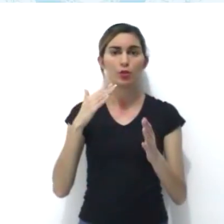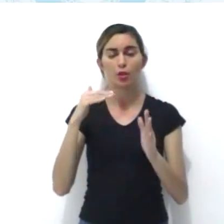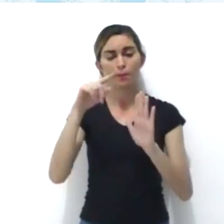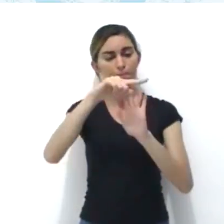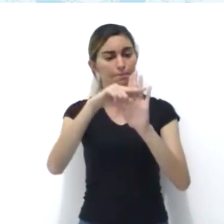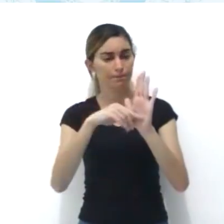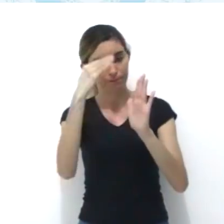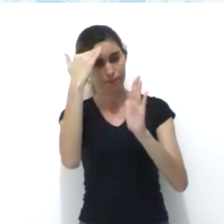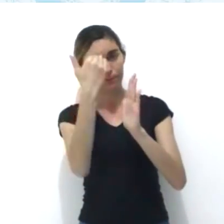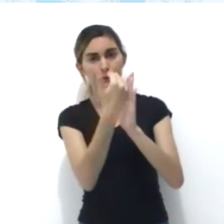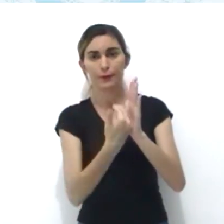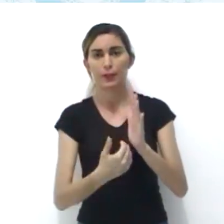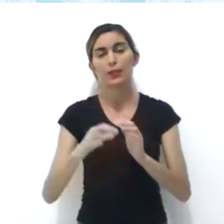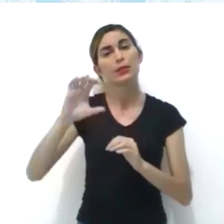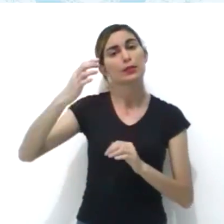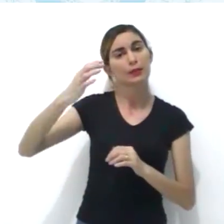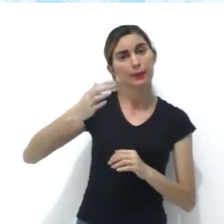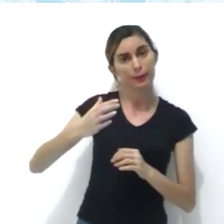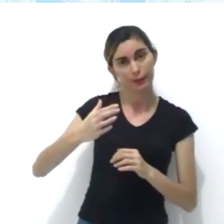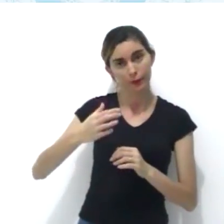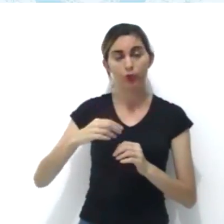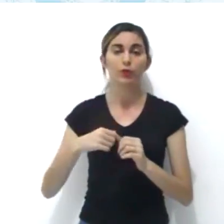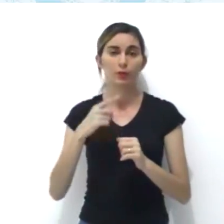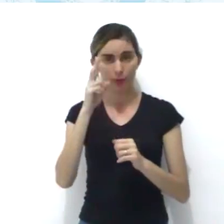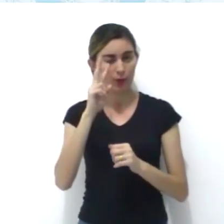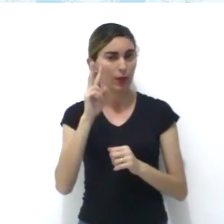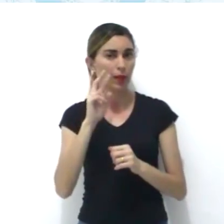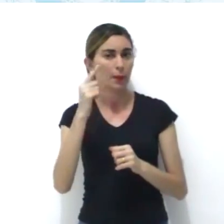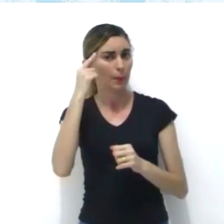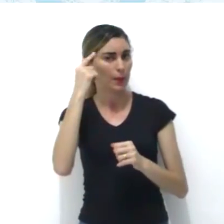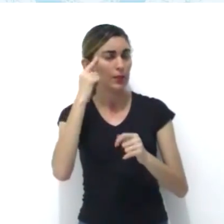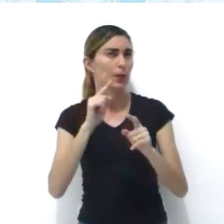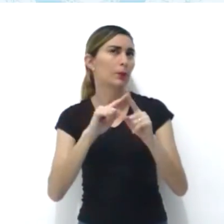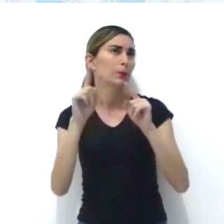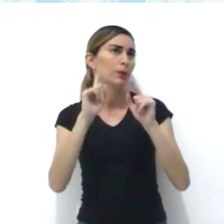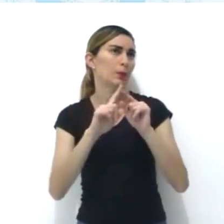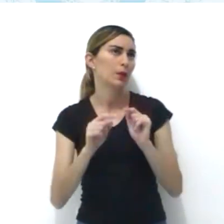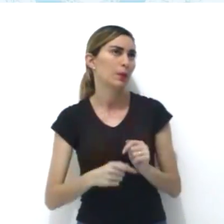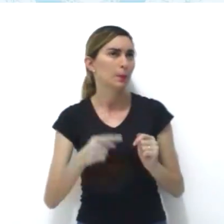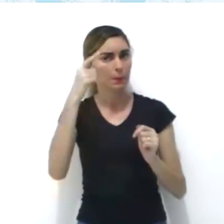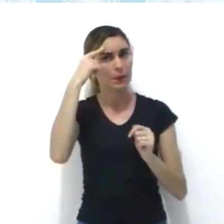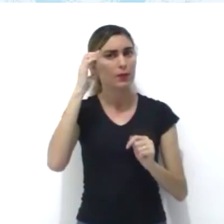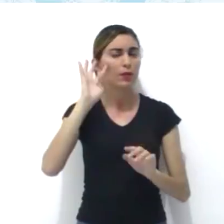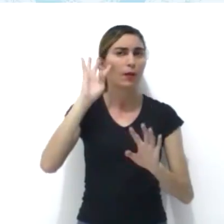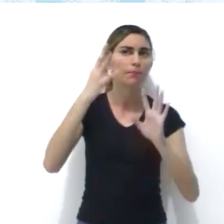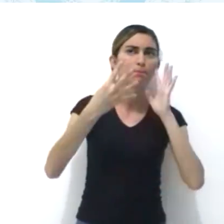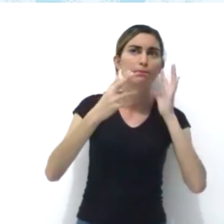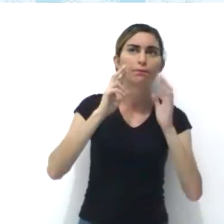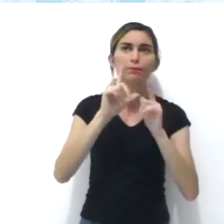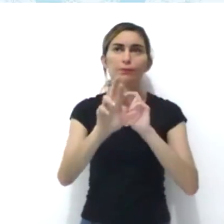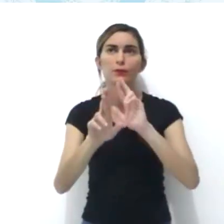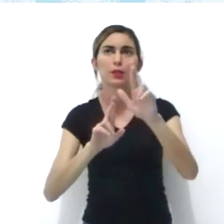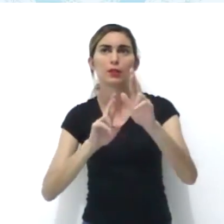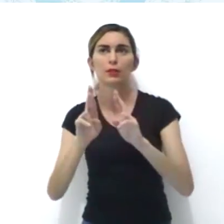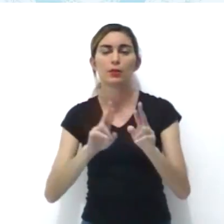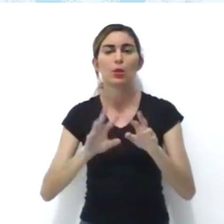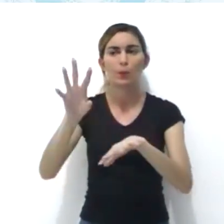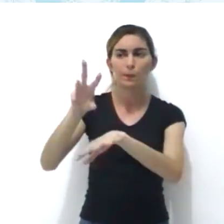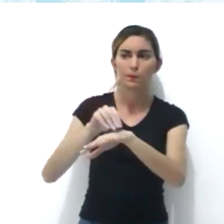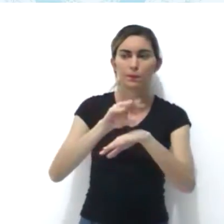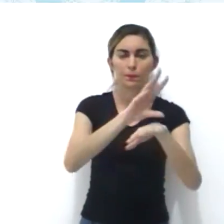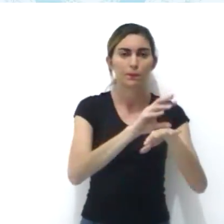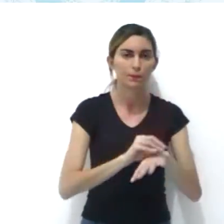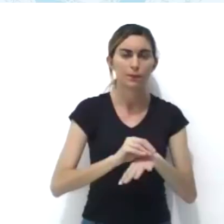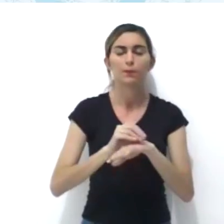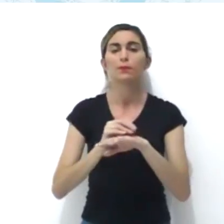você siga aquele procedimento científico. Lembra lá de pensar num problema, pensar numa solução,